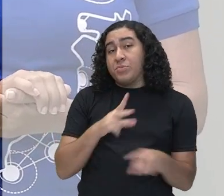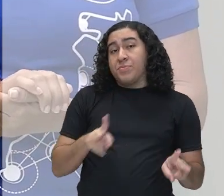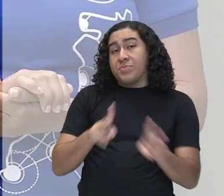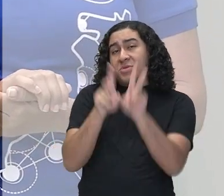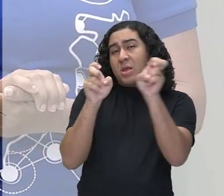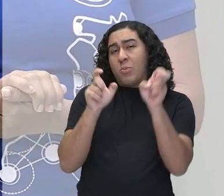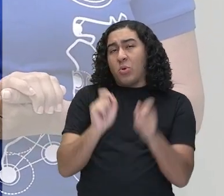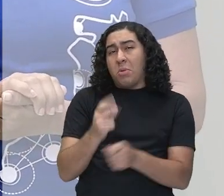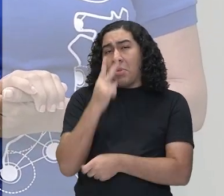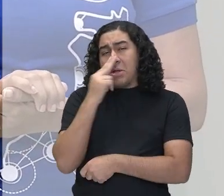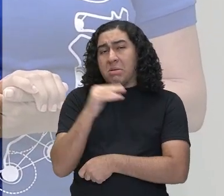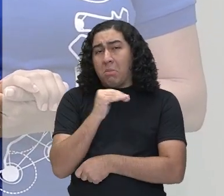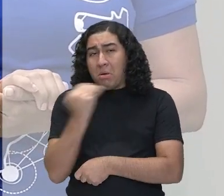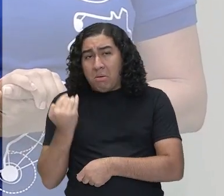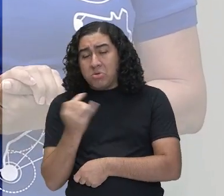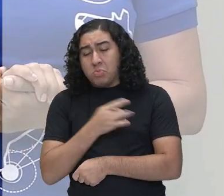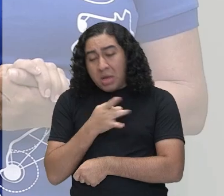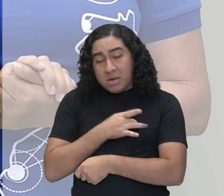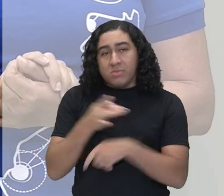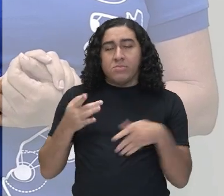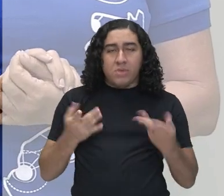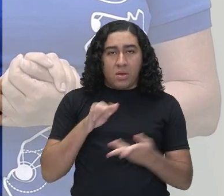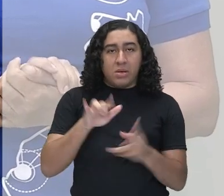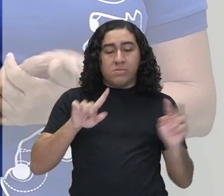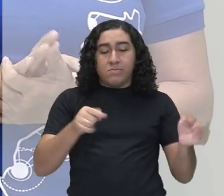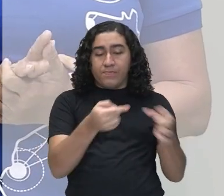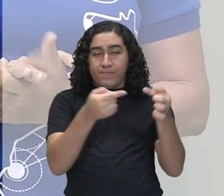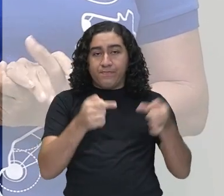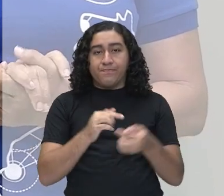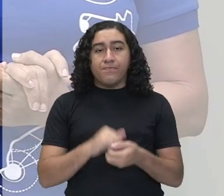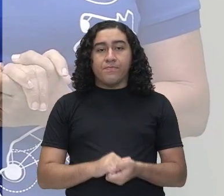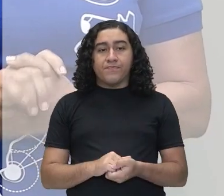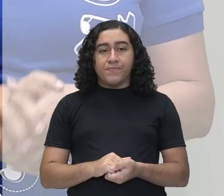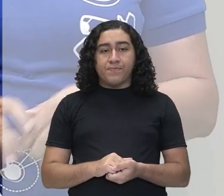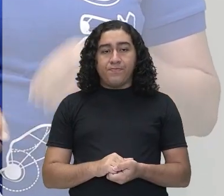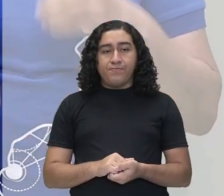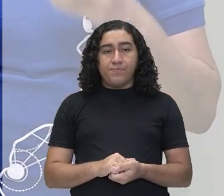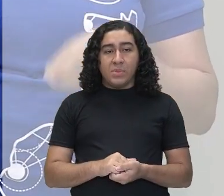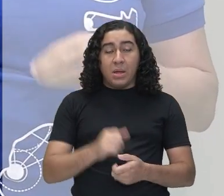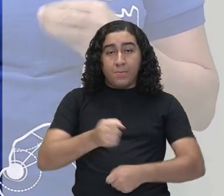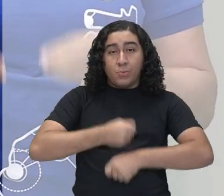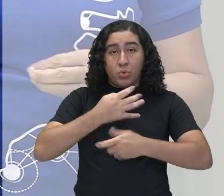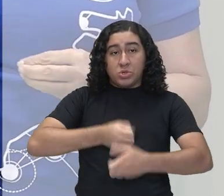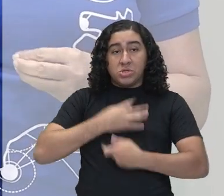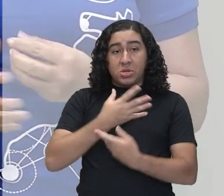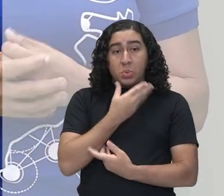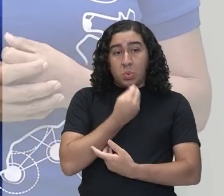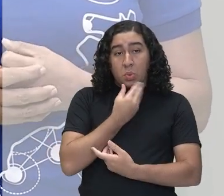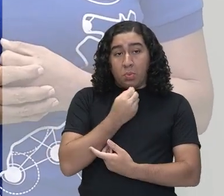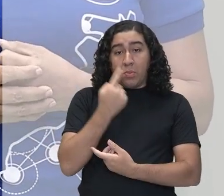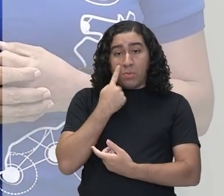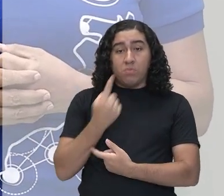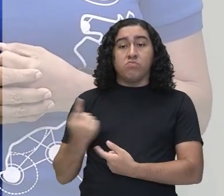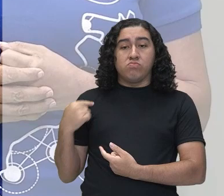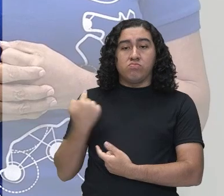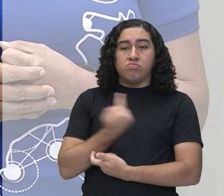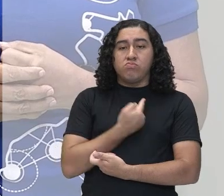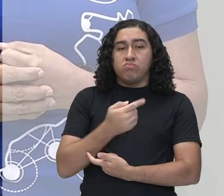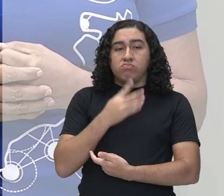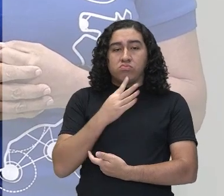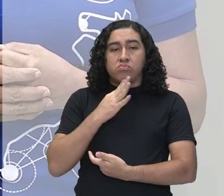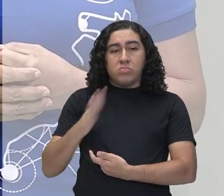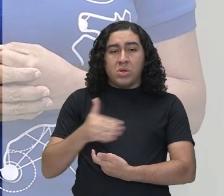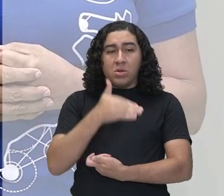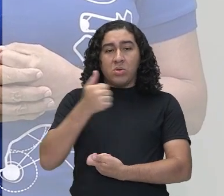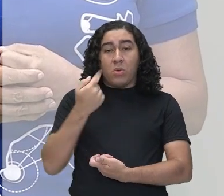do que vem por aí. Então, a poesia de Lord Byron, né, a gente vai conhecer um pouco mais sobre